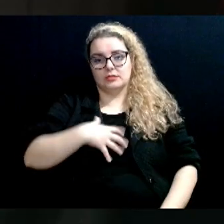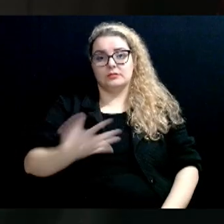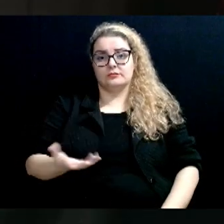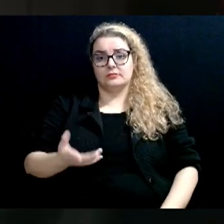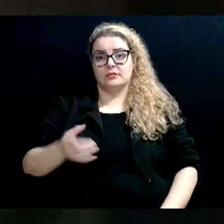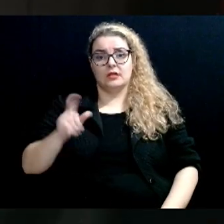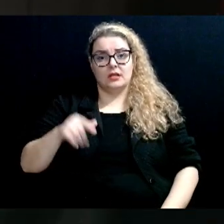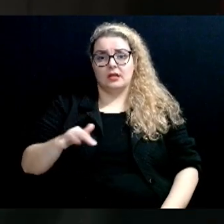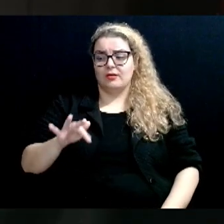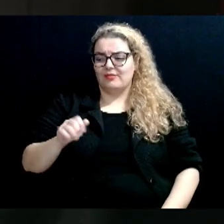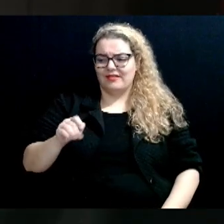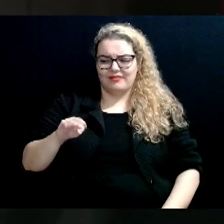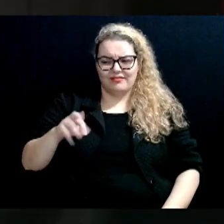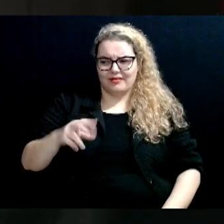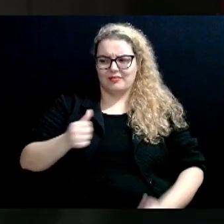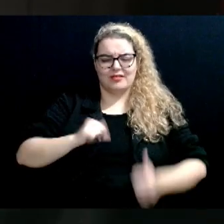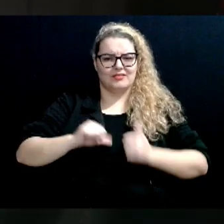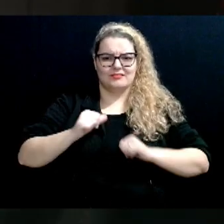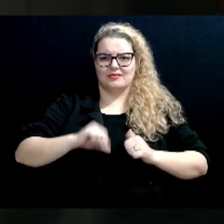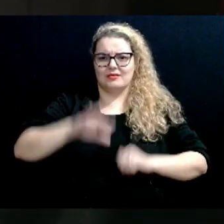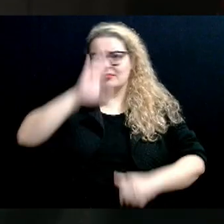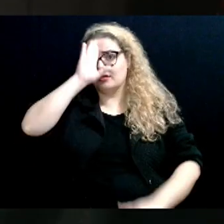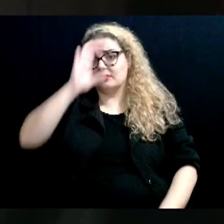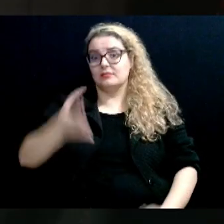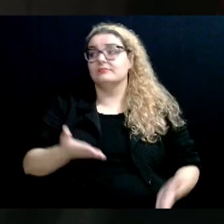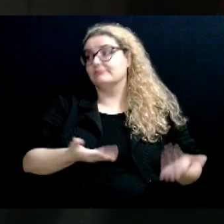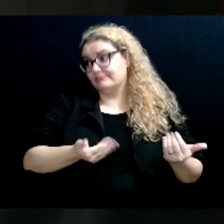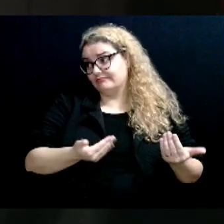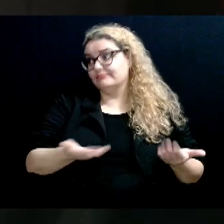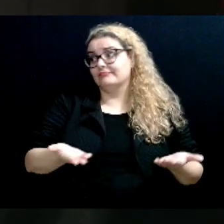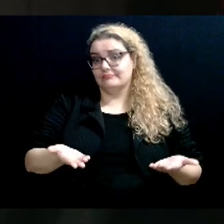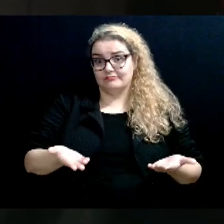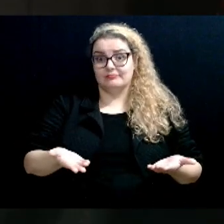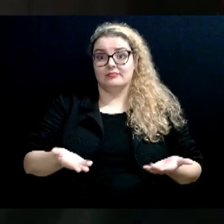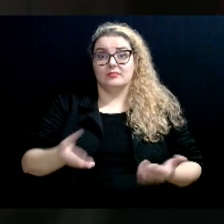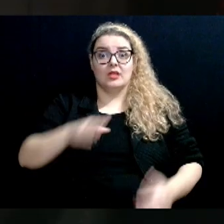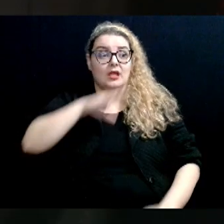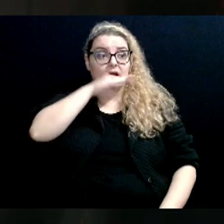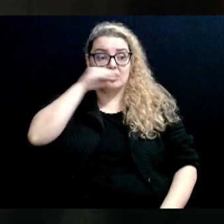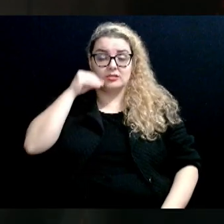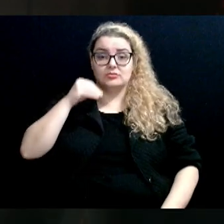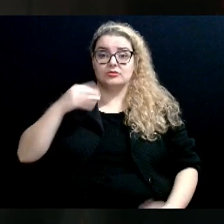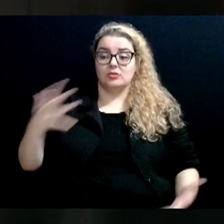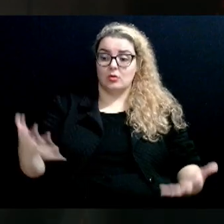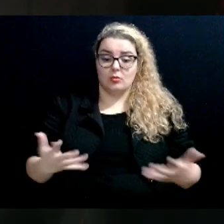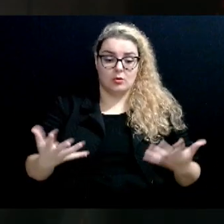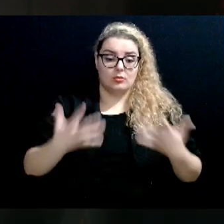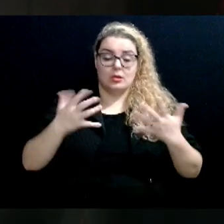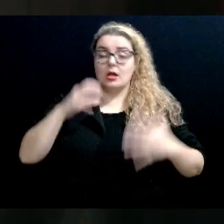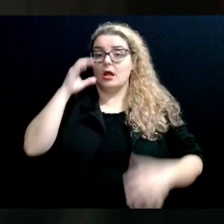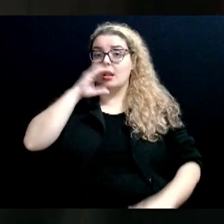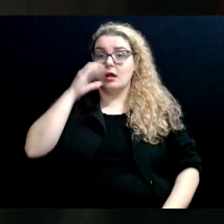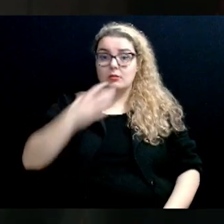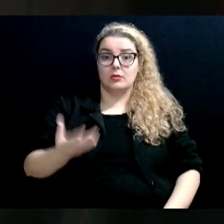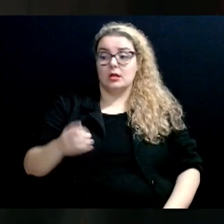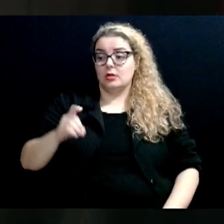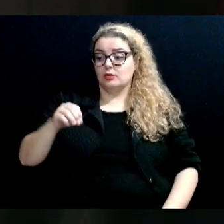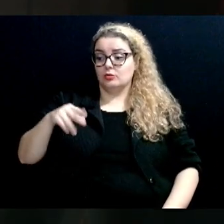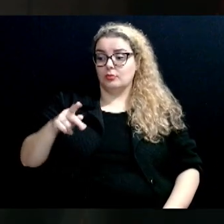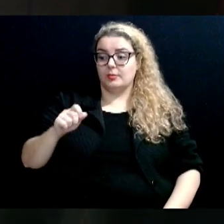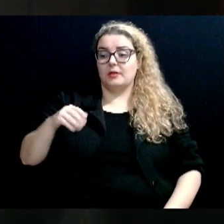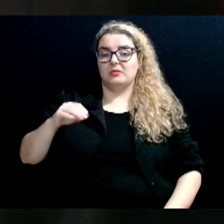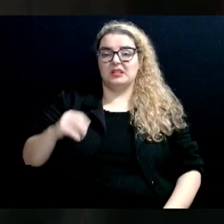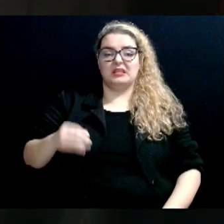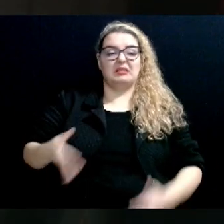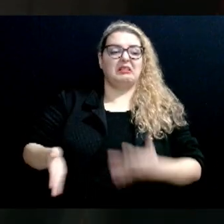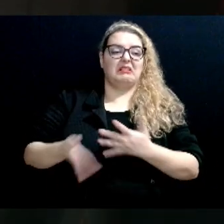ansiedade, porque principalmente os jovens, né, adolescentes, os estímulos rápidos, essa dopamina barata que a gente tem, que a gente sempre